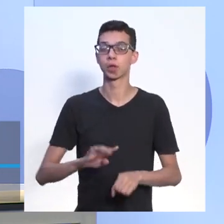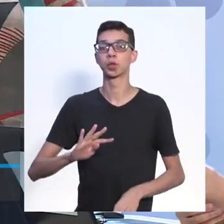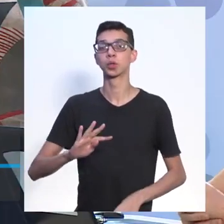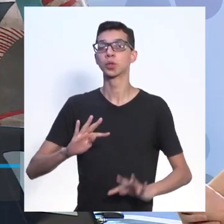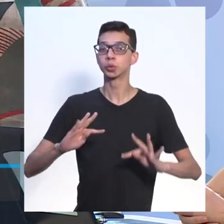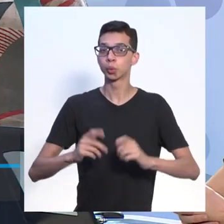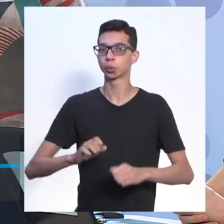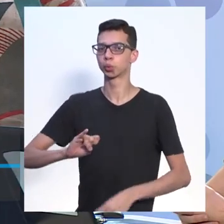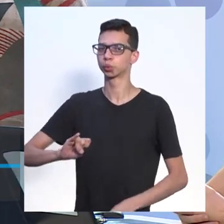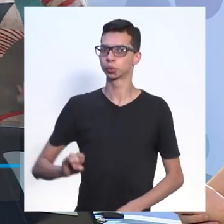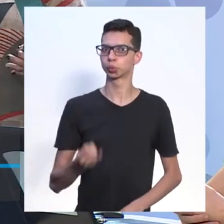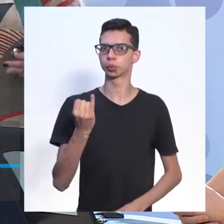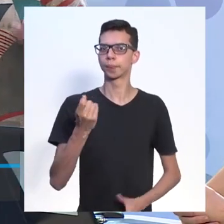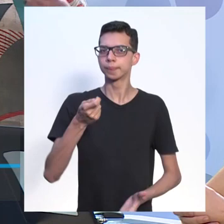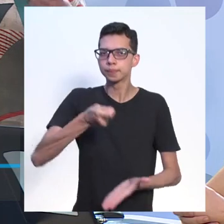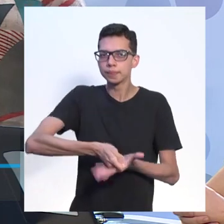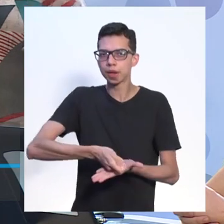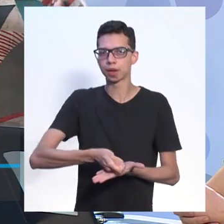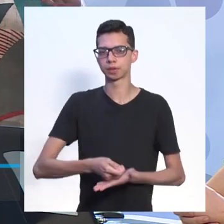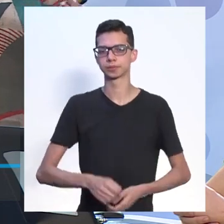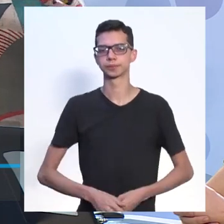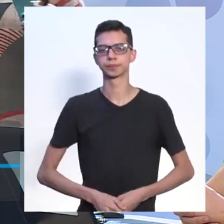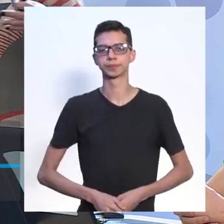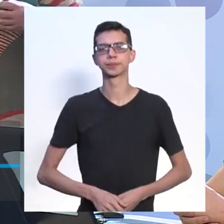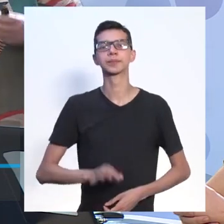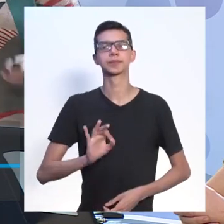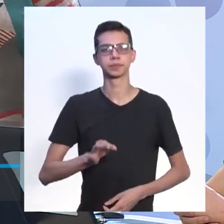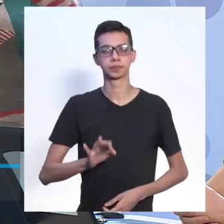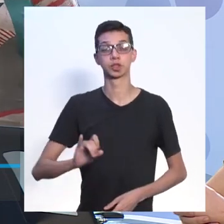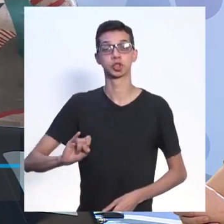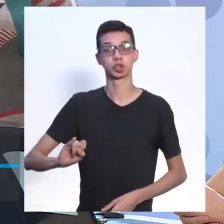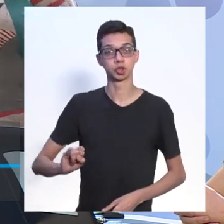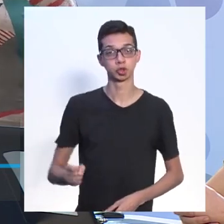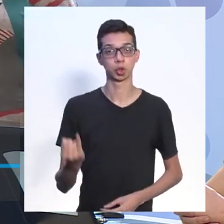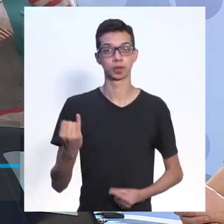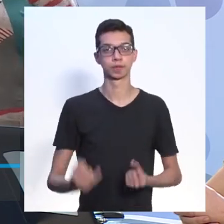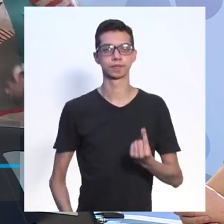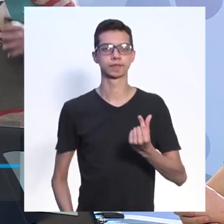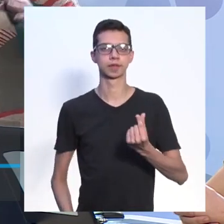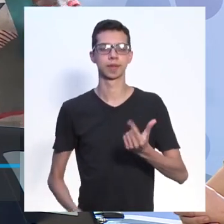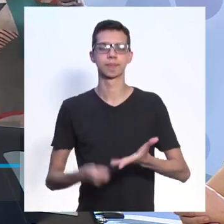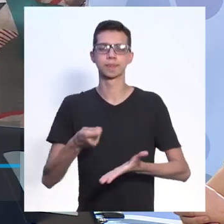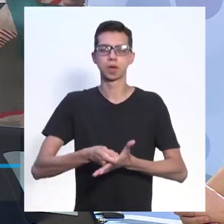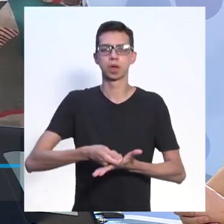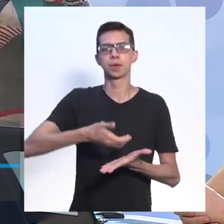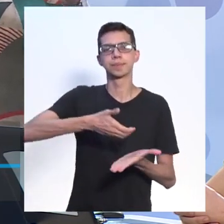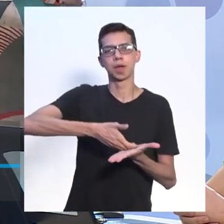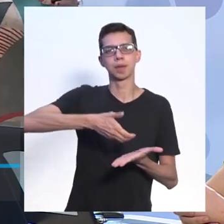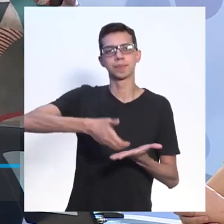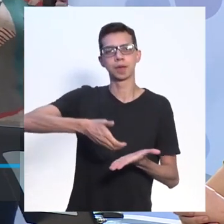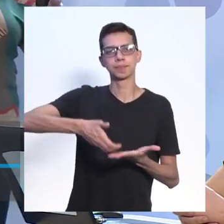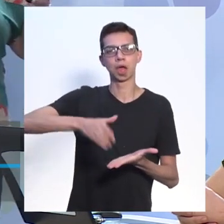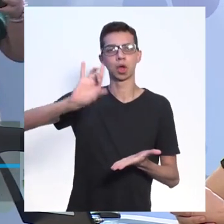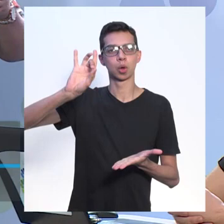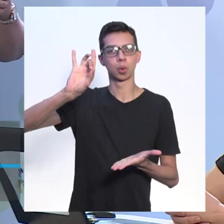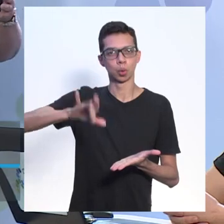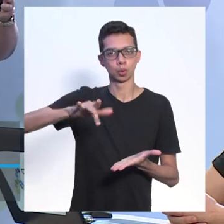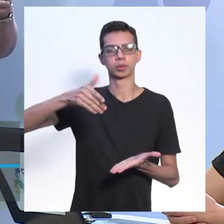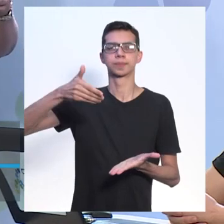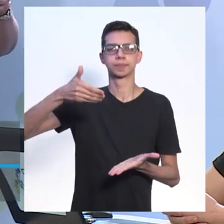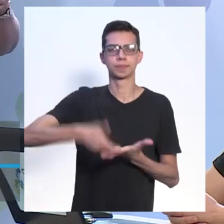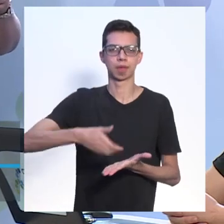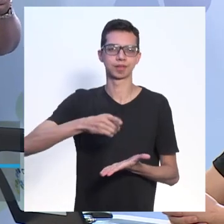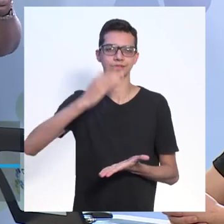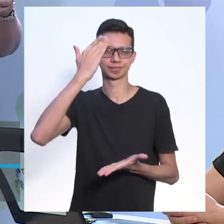cuidado. Exatamente. Aquele juro, aquele valor que foi pago no final lá da última parcela. Né? O total que a gente sabe que a gente vai pagar